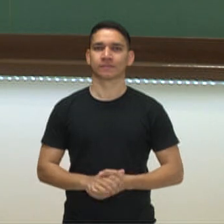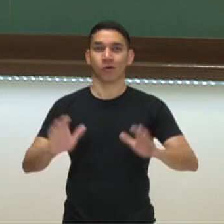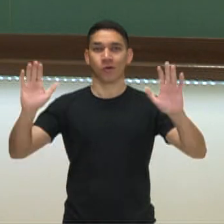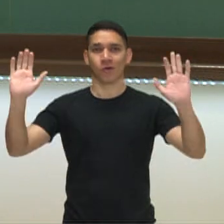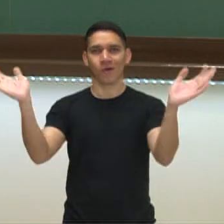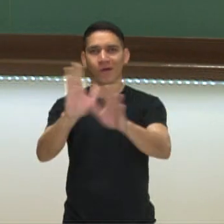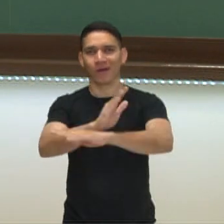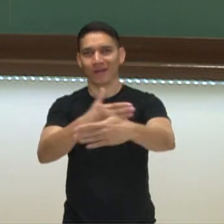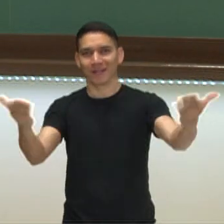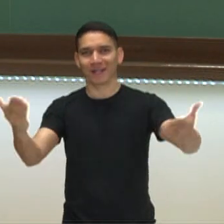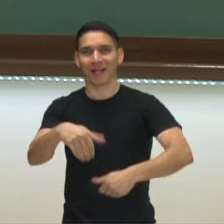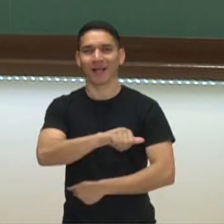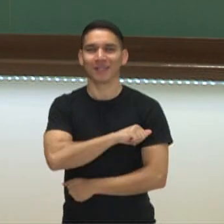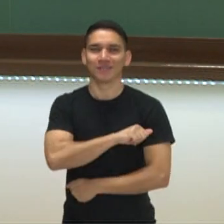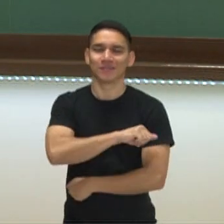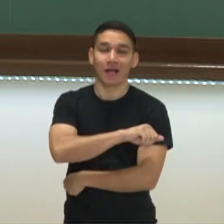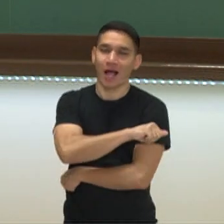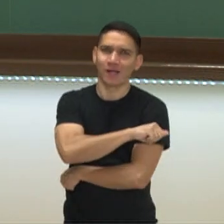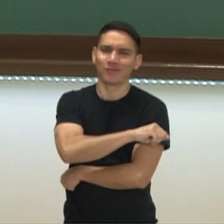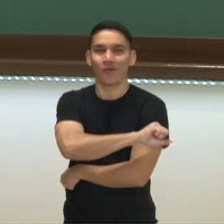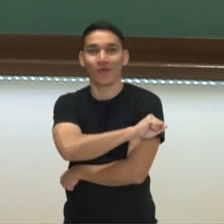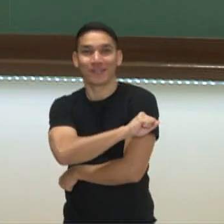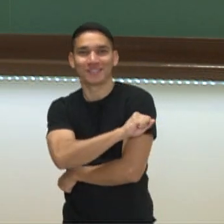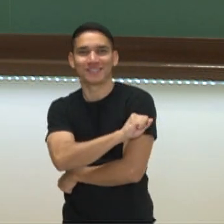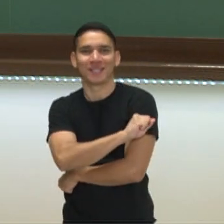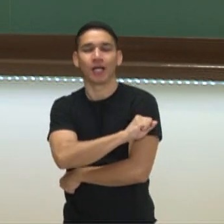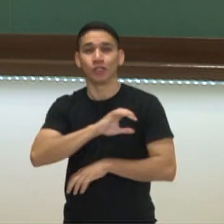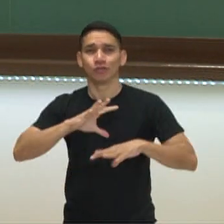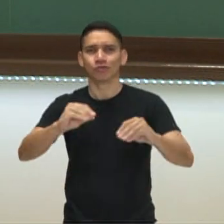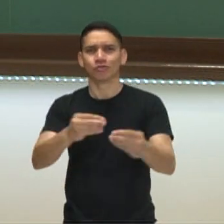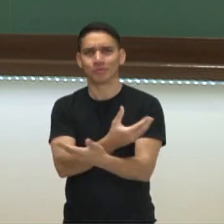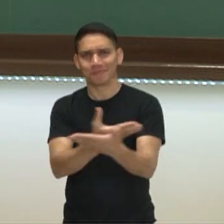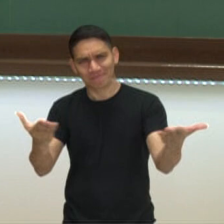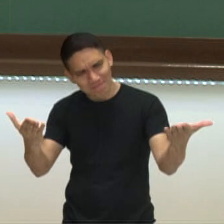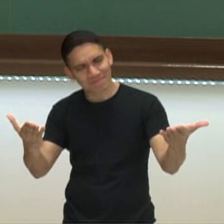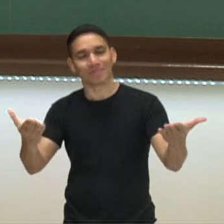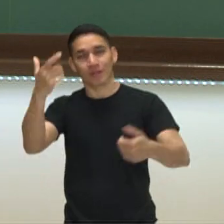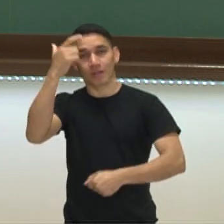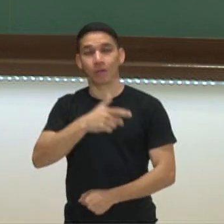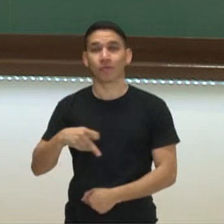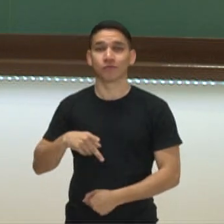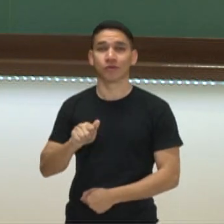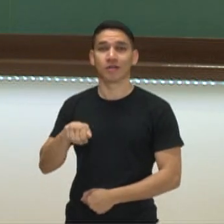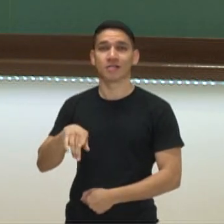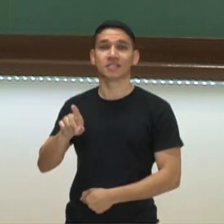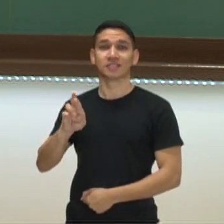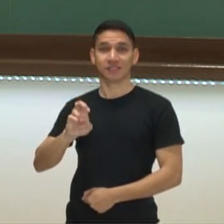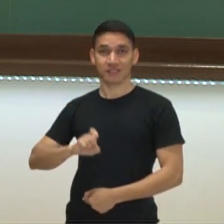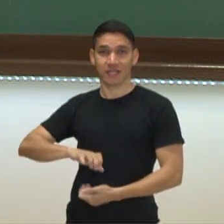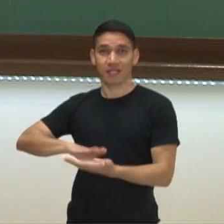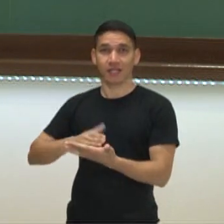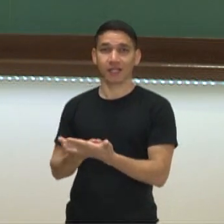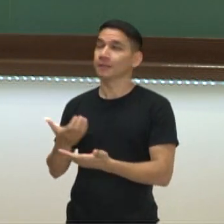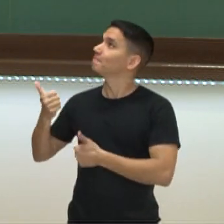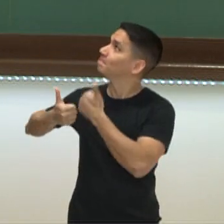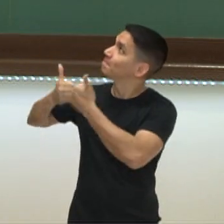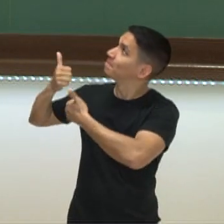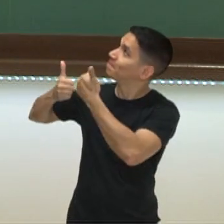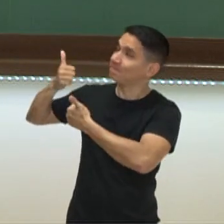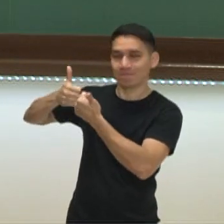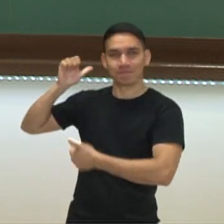Olá, estudantes do 8º ano do ensino fundamental. Saudações geográficas, eu sou o professor André, estamos aqui com o Écio. Tudo bem,